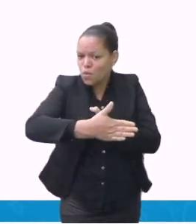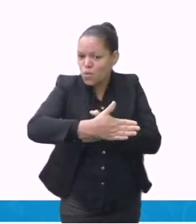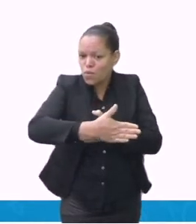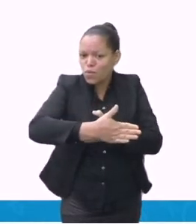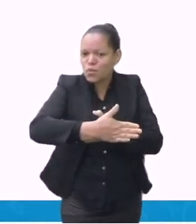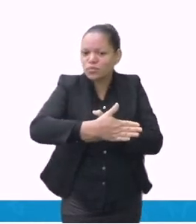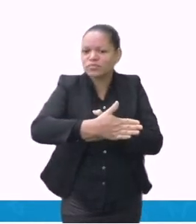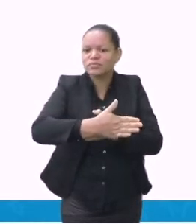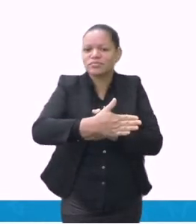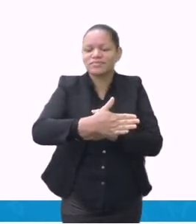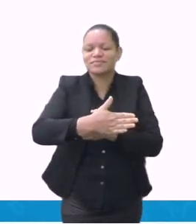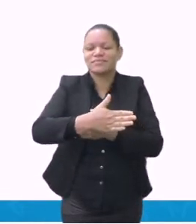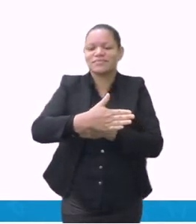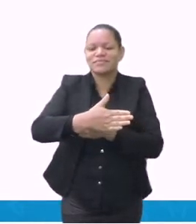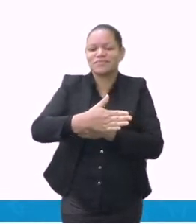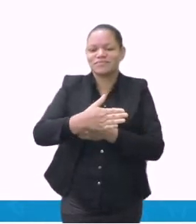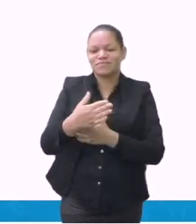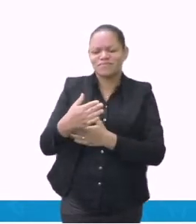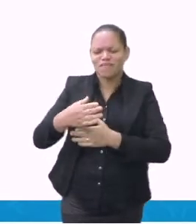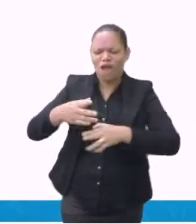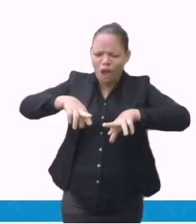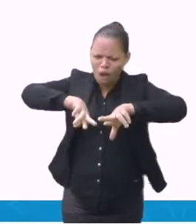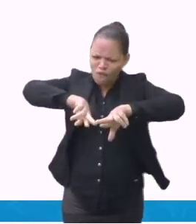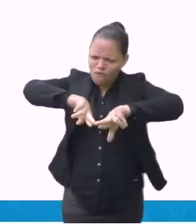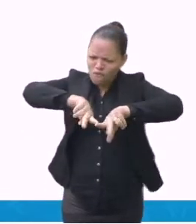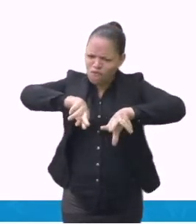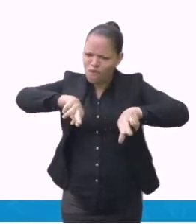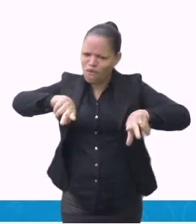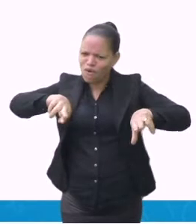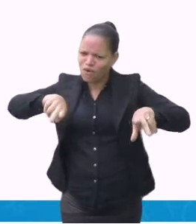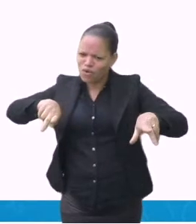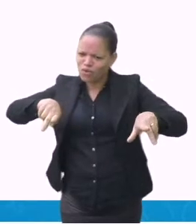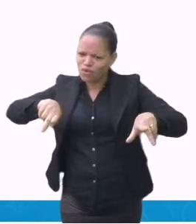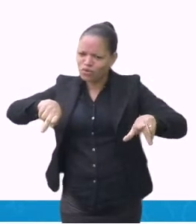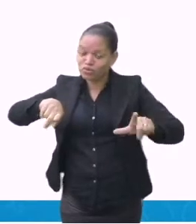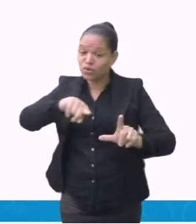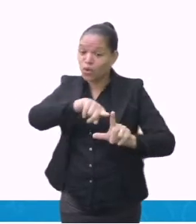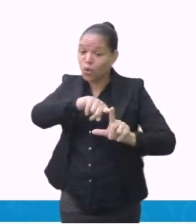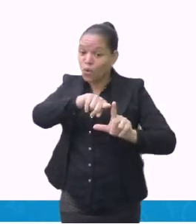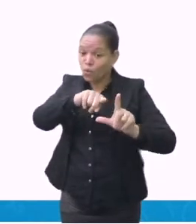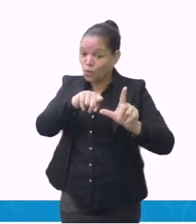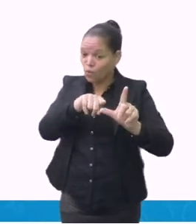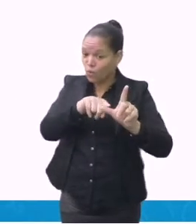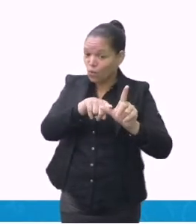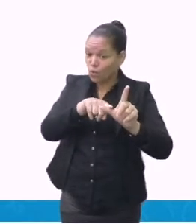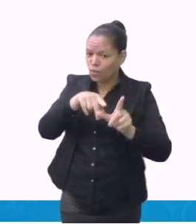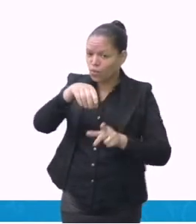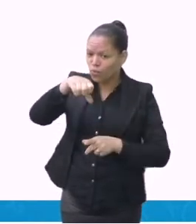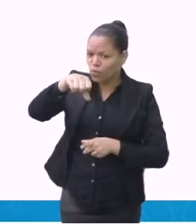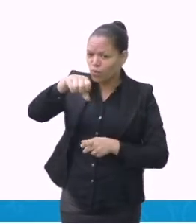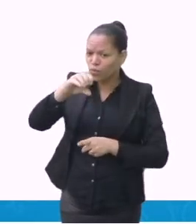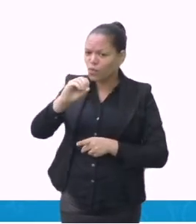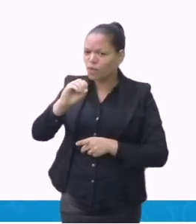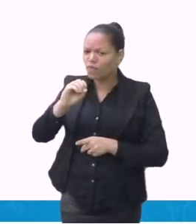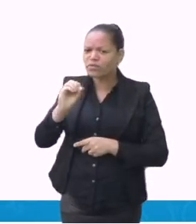diferentes de 90 graus. Diferentes agora. São as